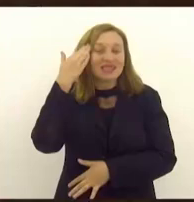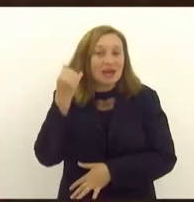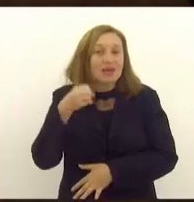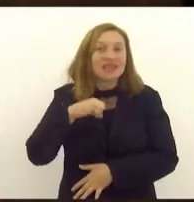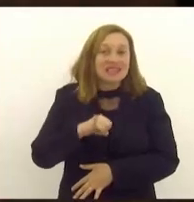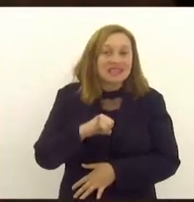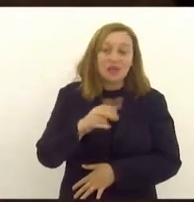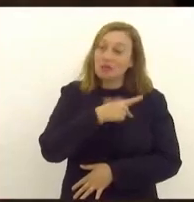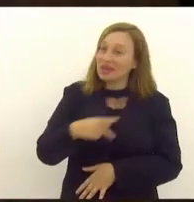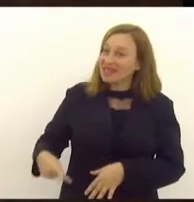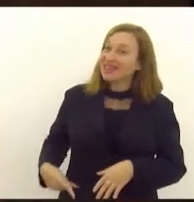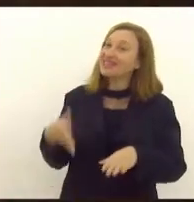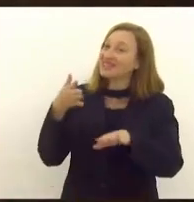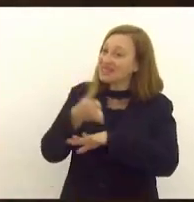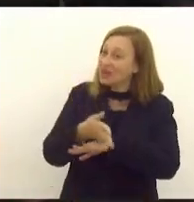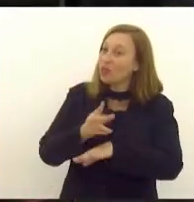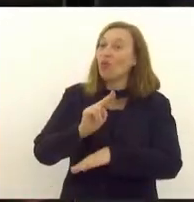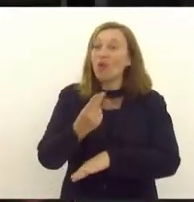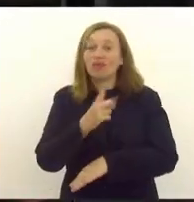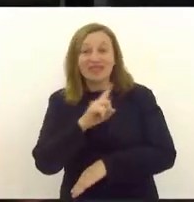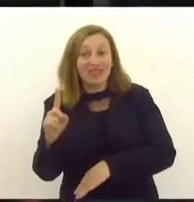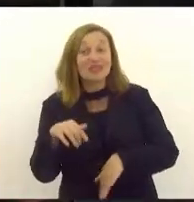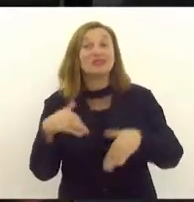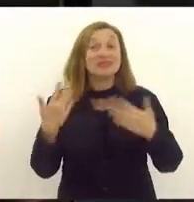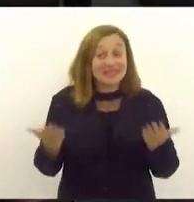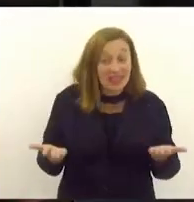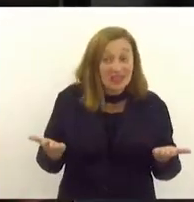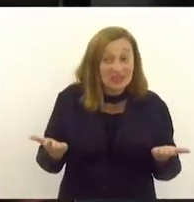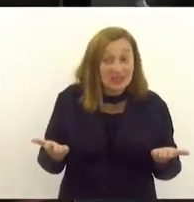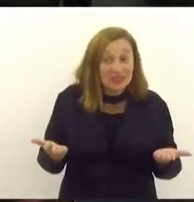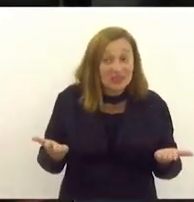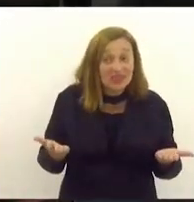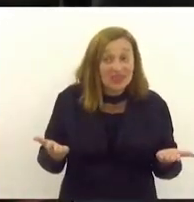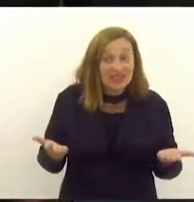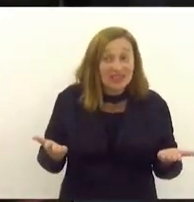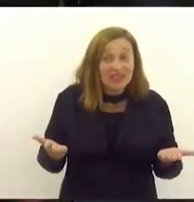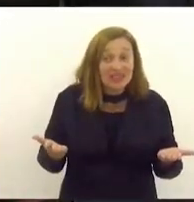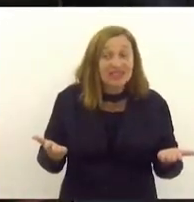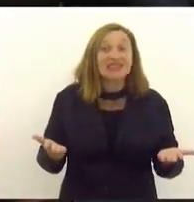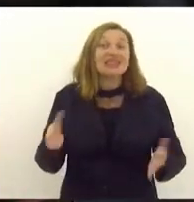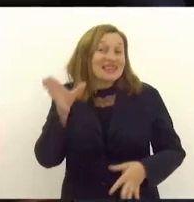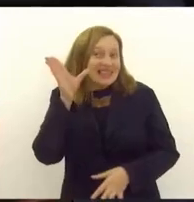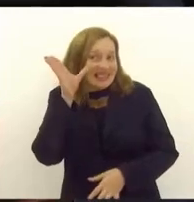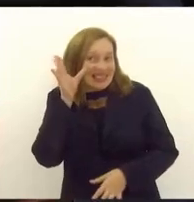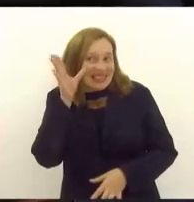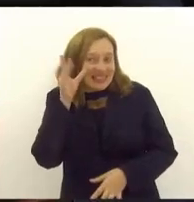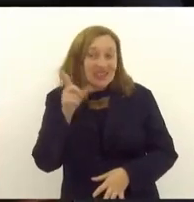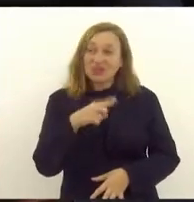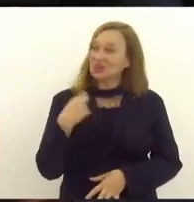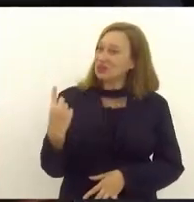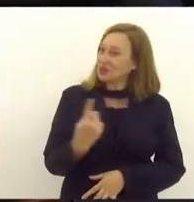está despachando ou não então seria interessante que nós nessa casa